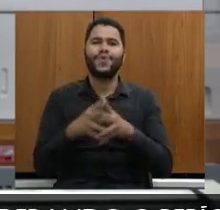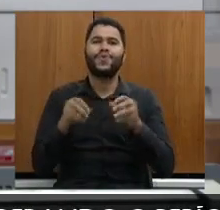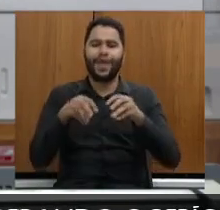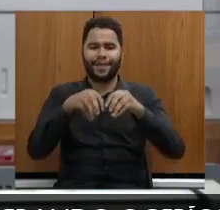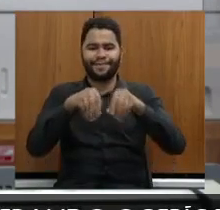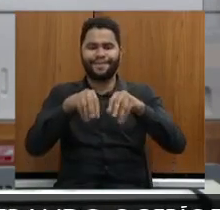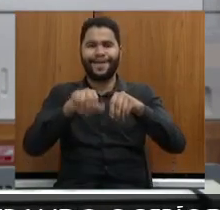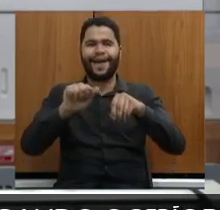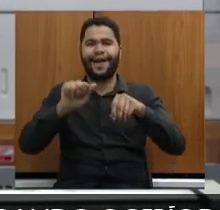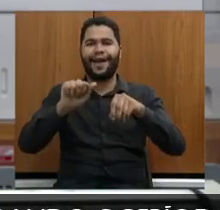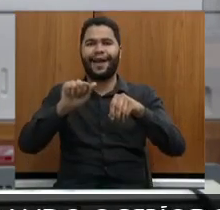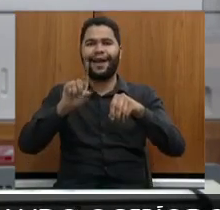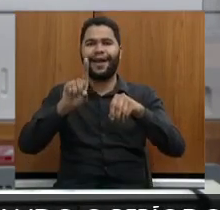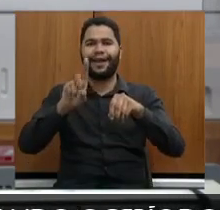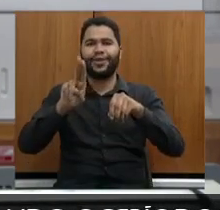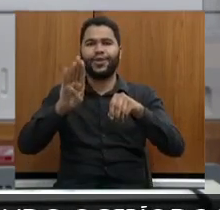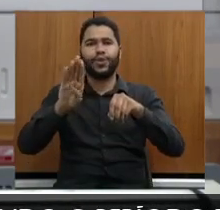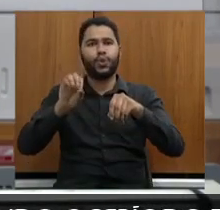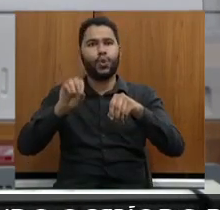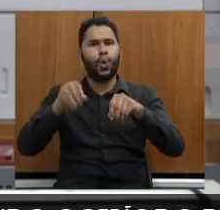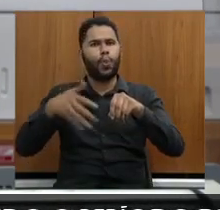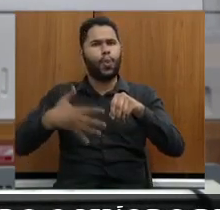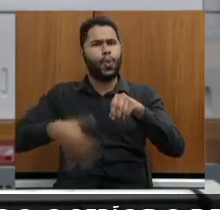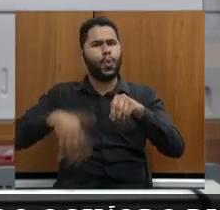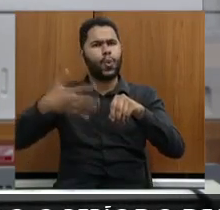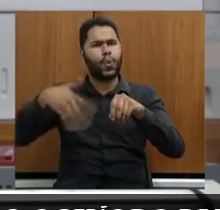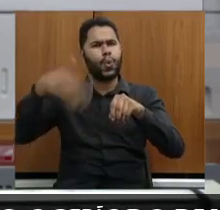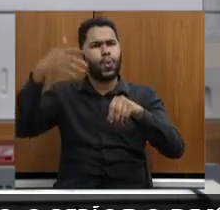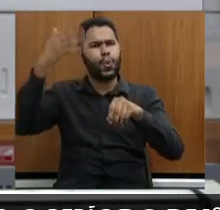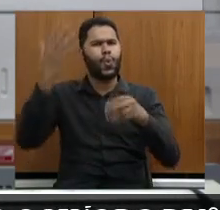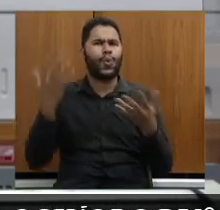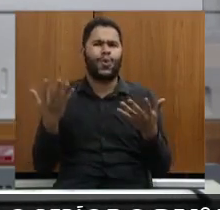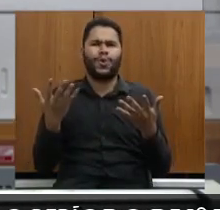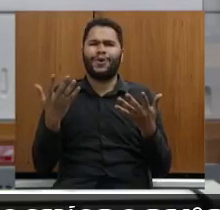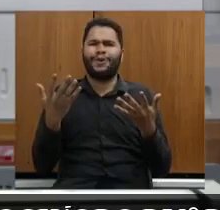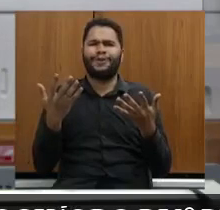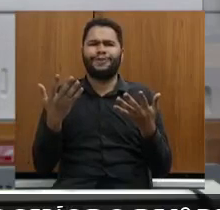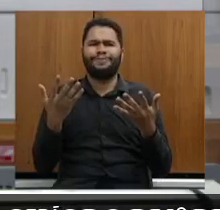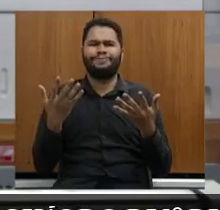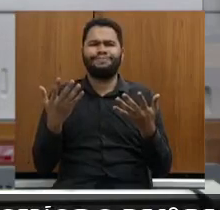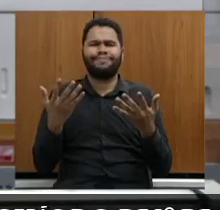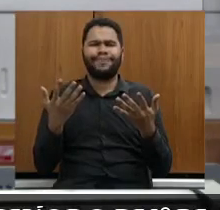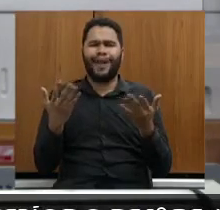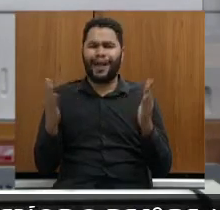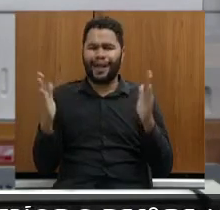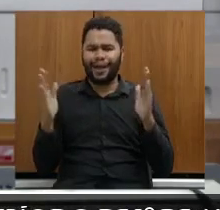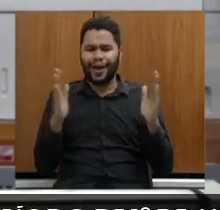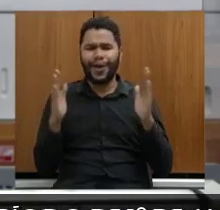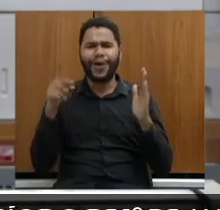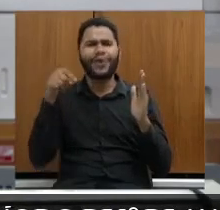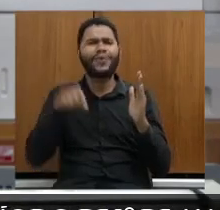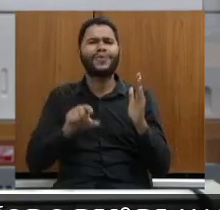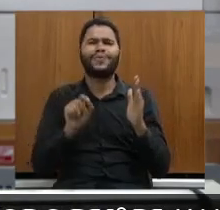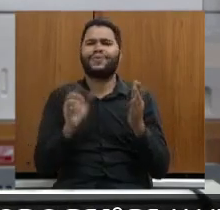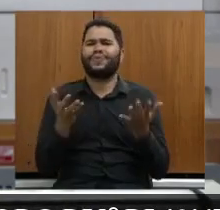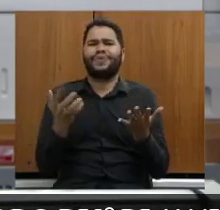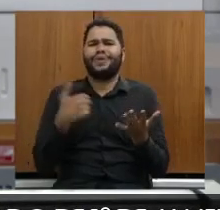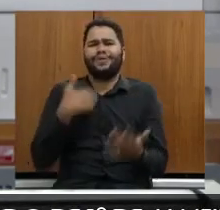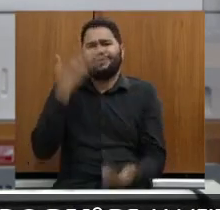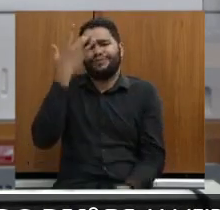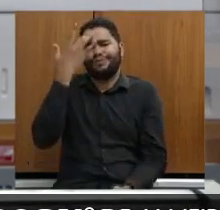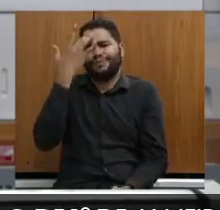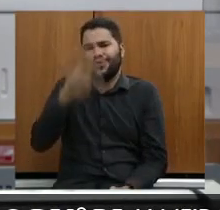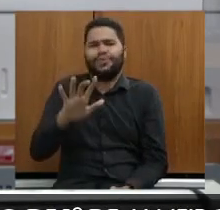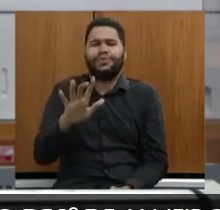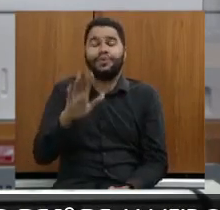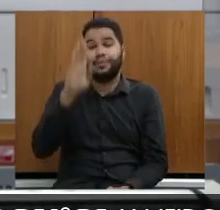né e é adubos defensivos é coisa tá chegou num patamar aí que eu não sei